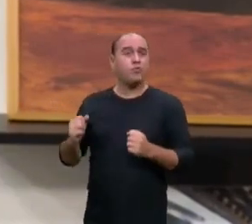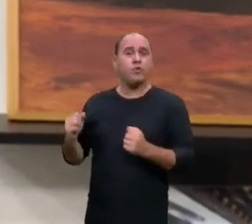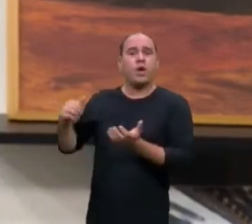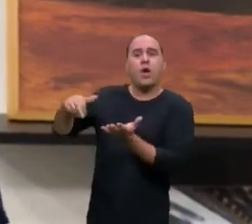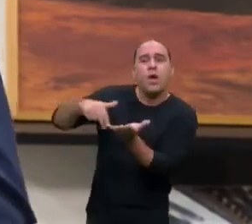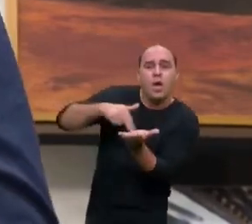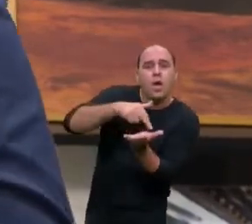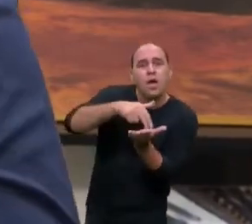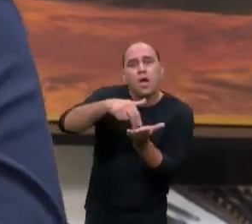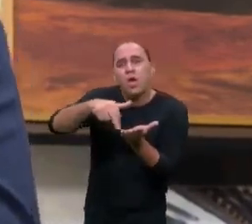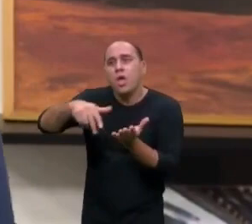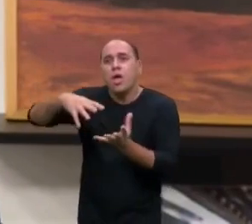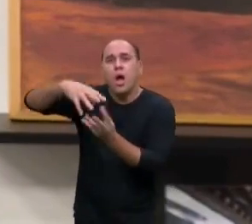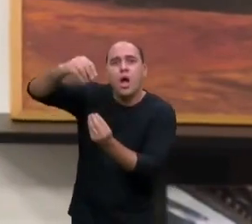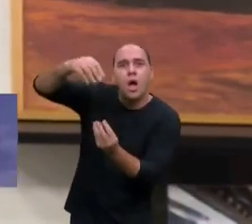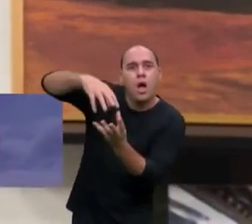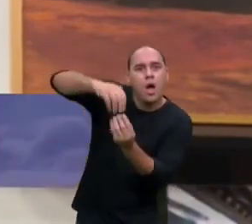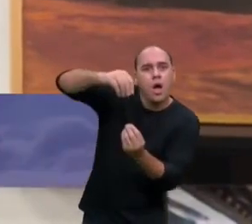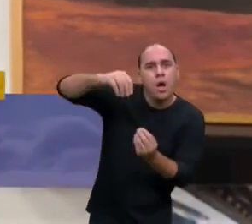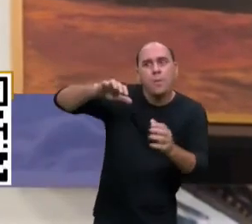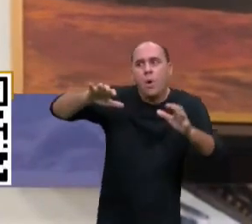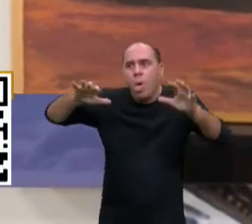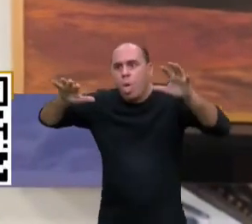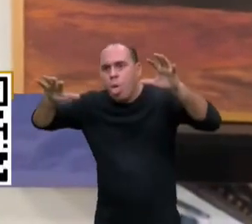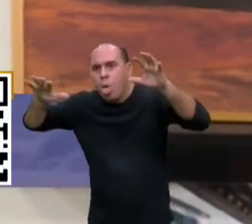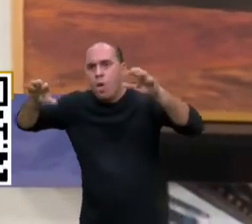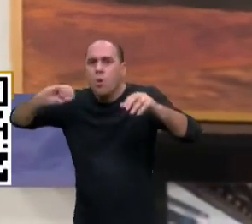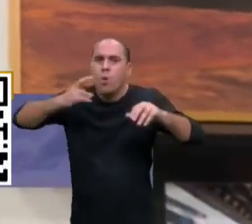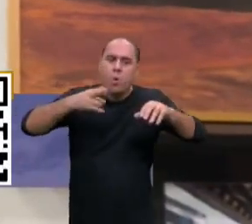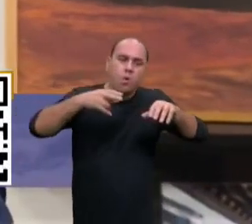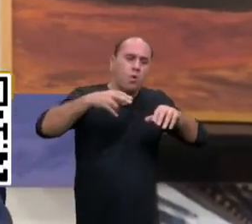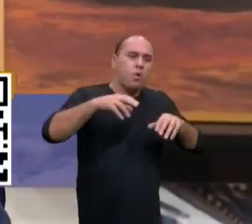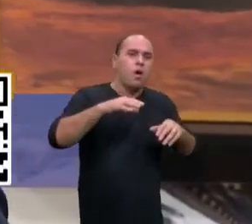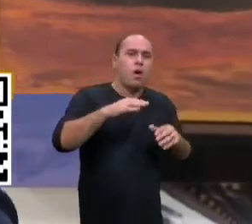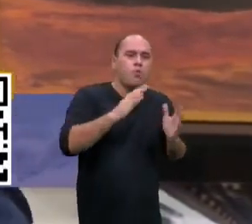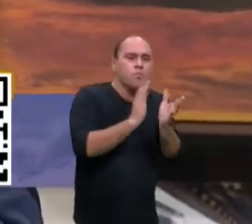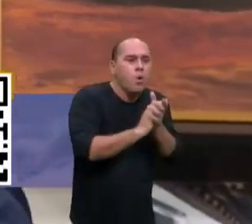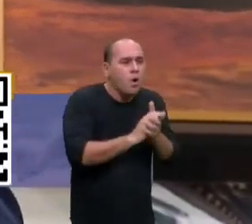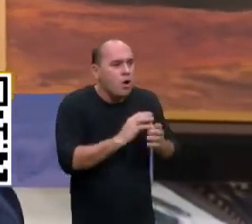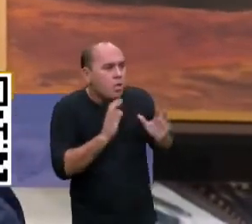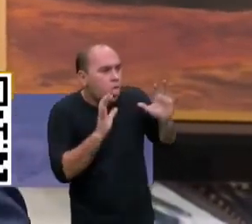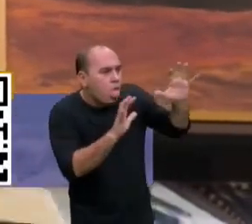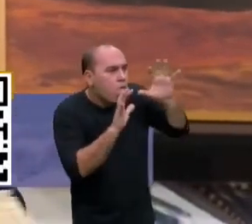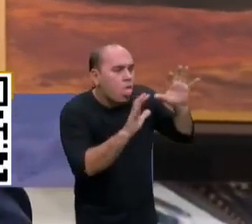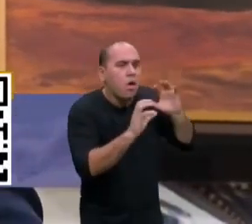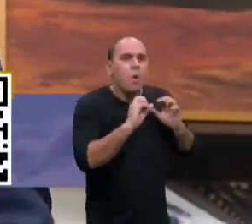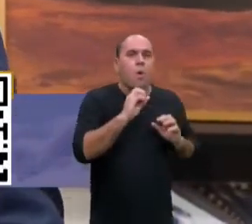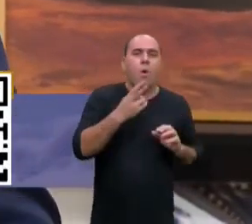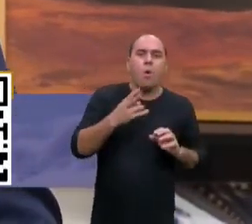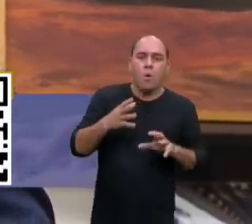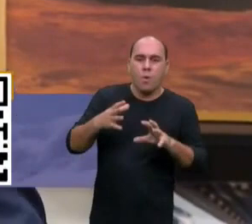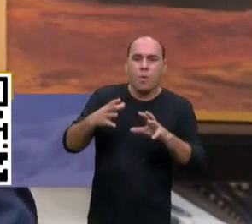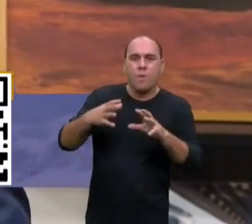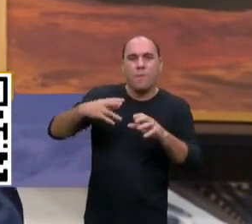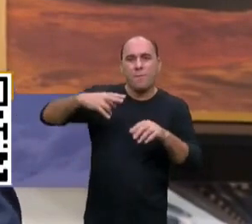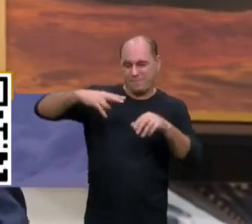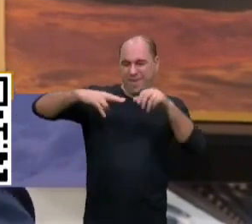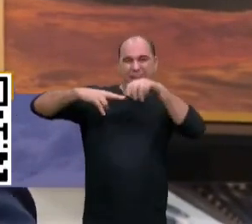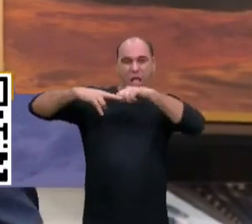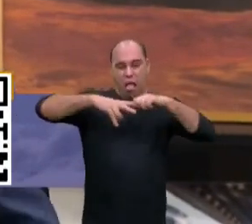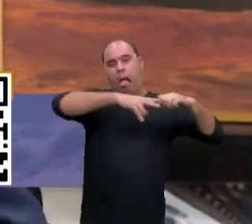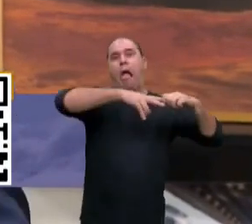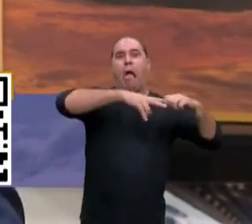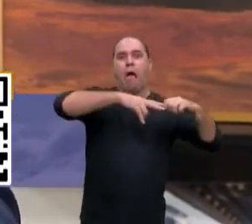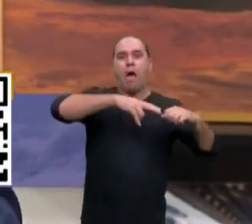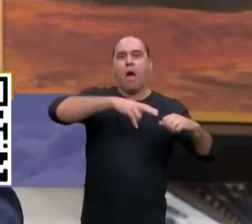casa entrar no quarto deitar na cama do lado da esposa ou do marido ou do filho da filha o aparecer no